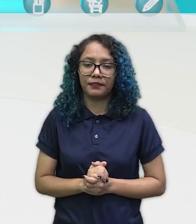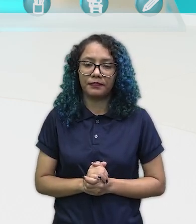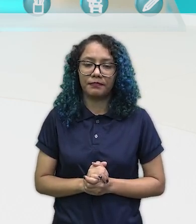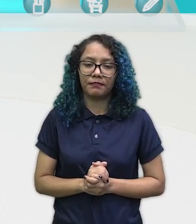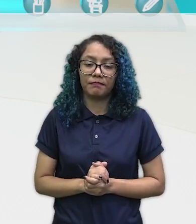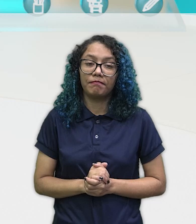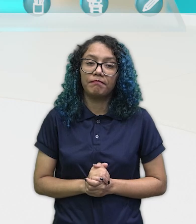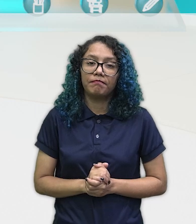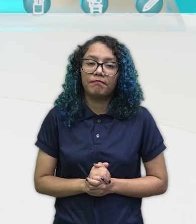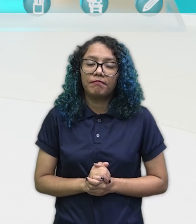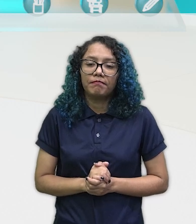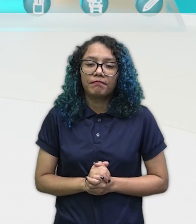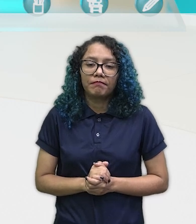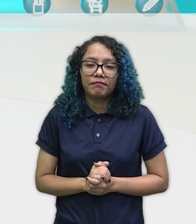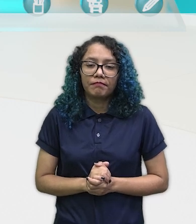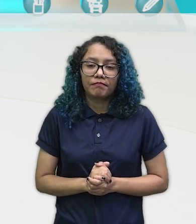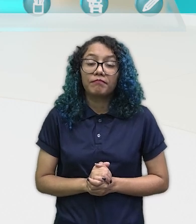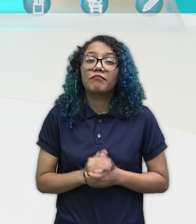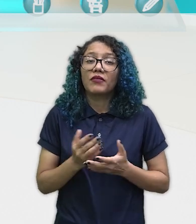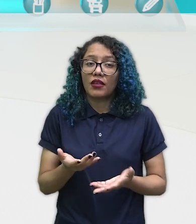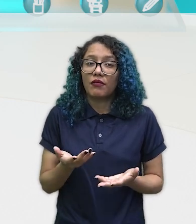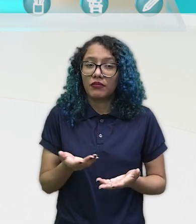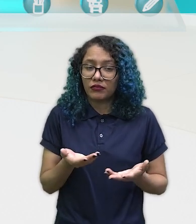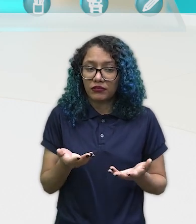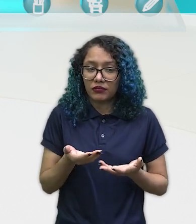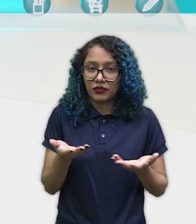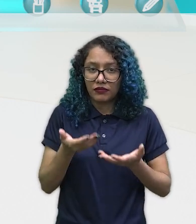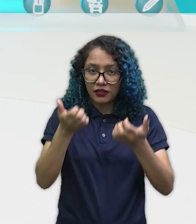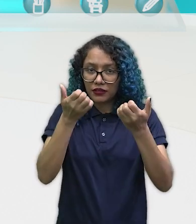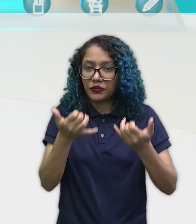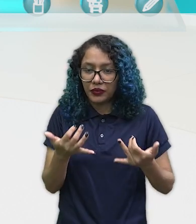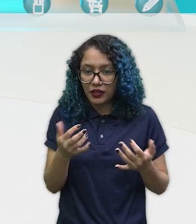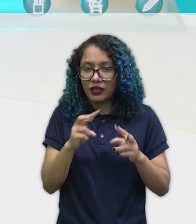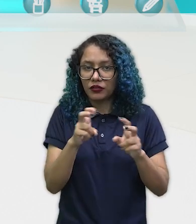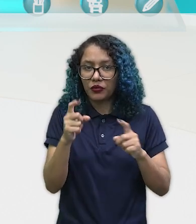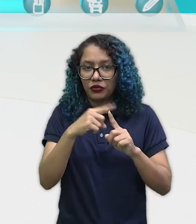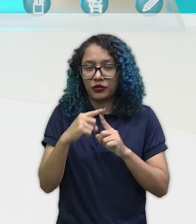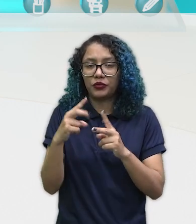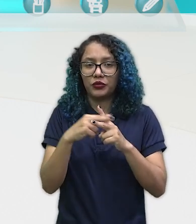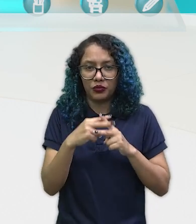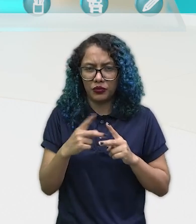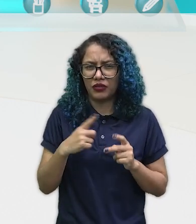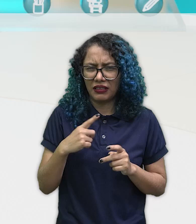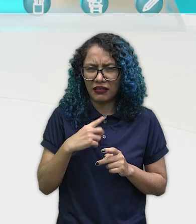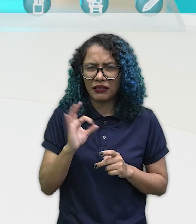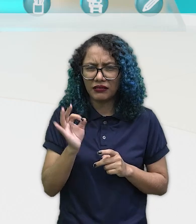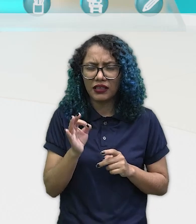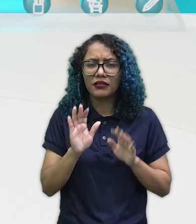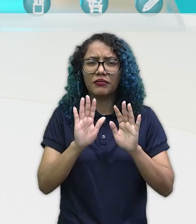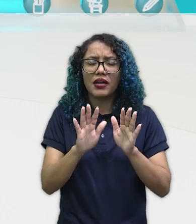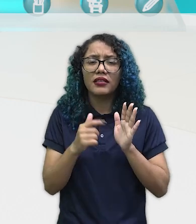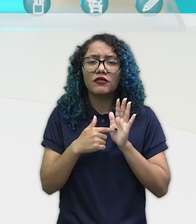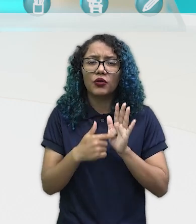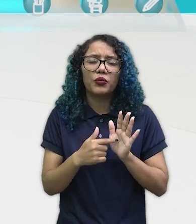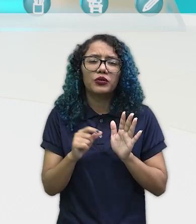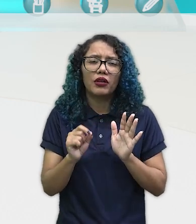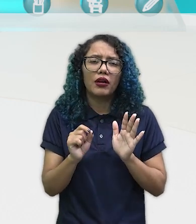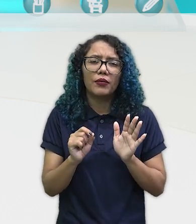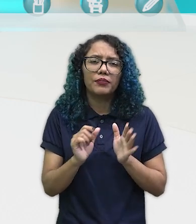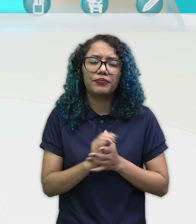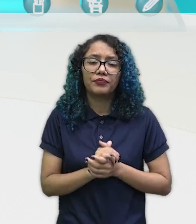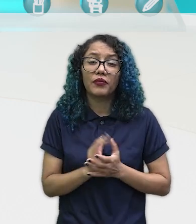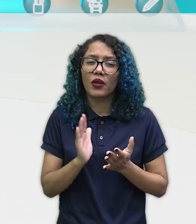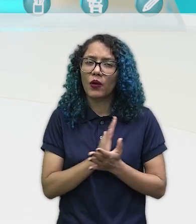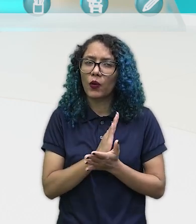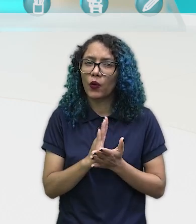além de falar, né, sobre os tipos de luta que existem no mundo, nós trazemos aqui para vocês